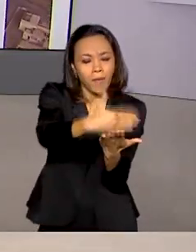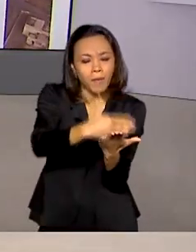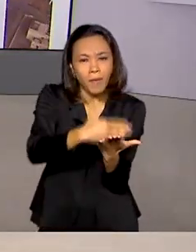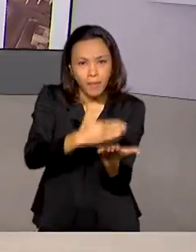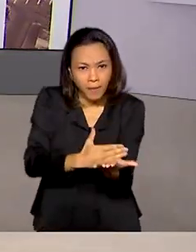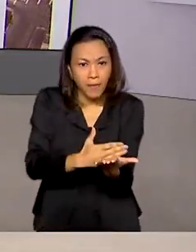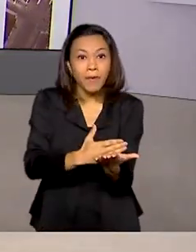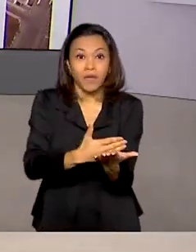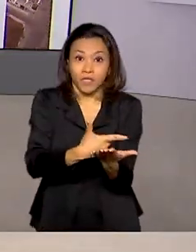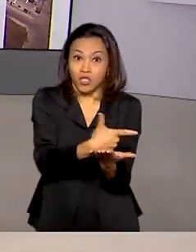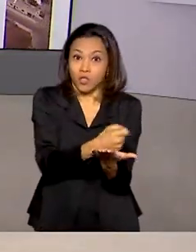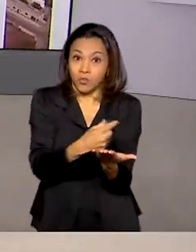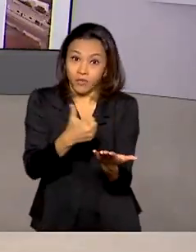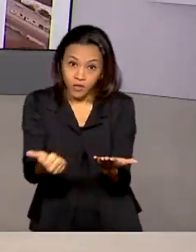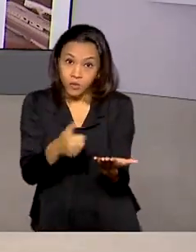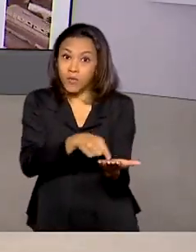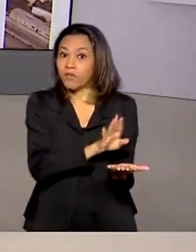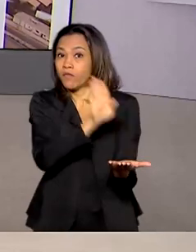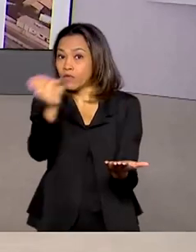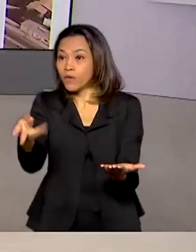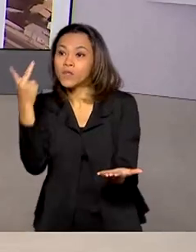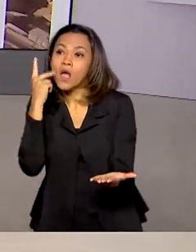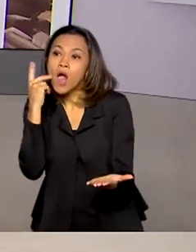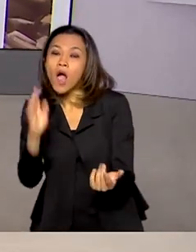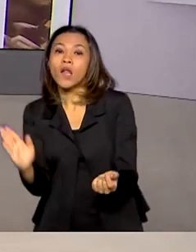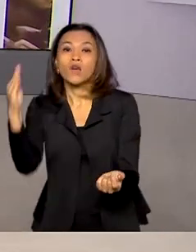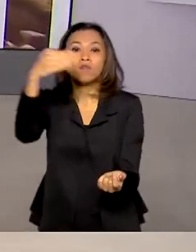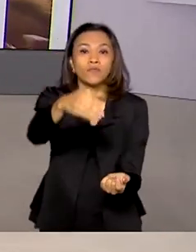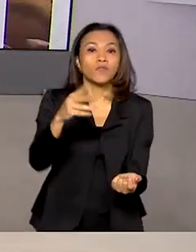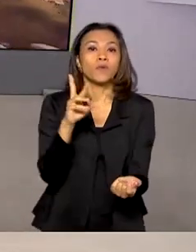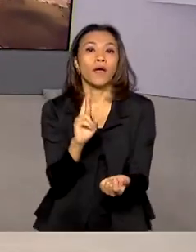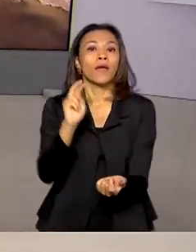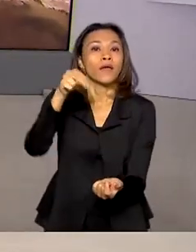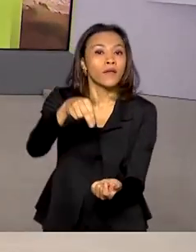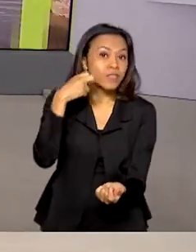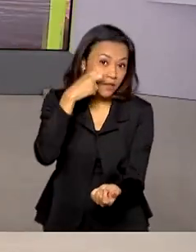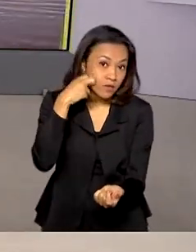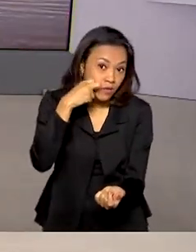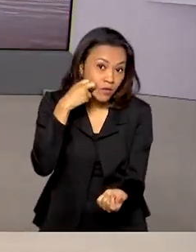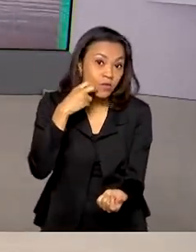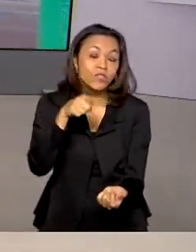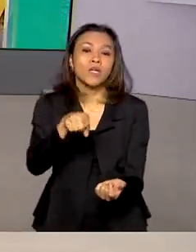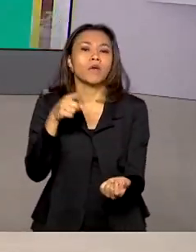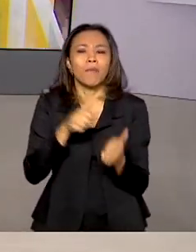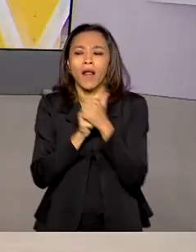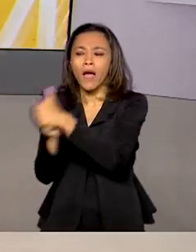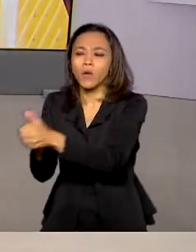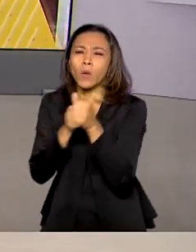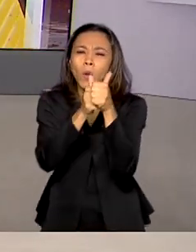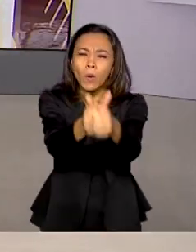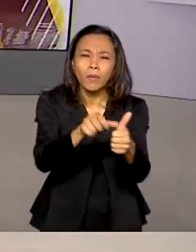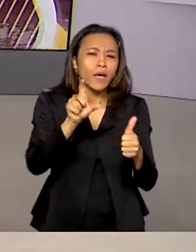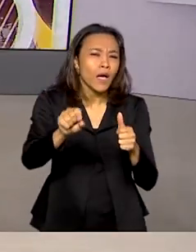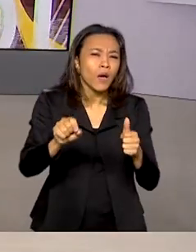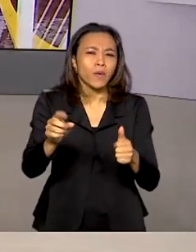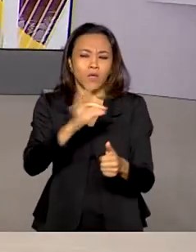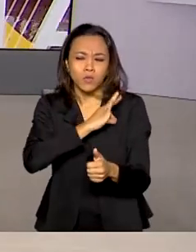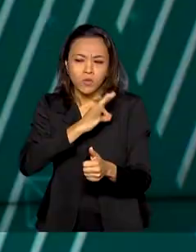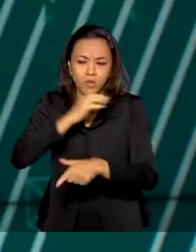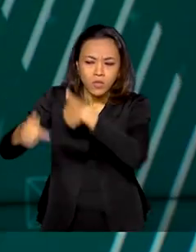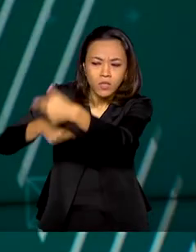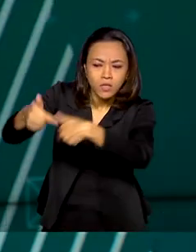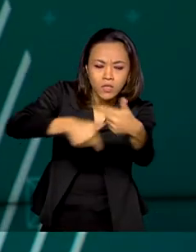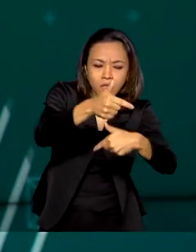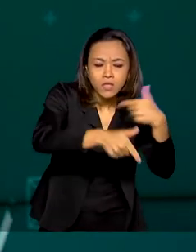mês ele também já foi ao Ceará e ao Rio Grande do Norte para acompanhar operações policiais e ações de prevenção à criminalidade.